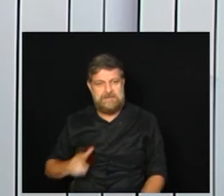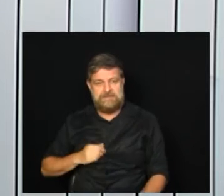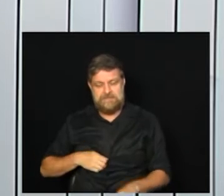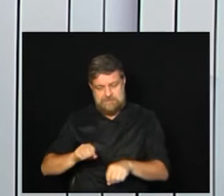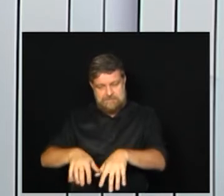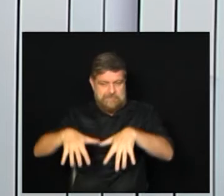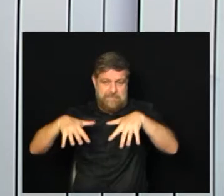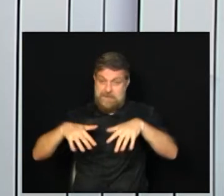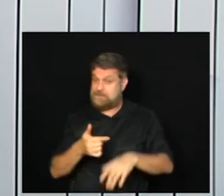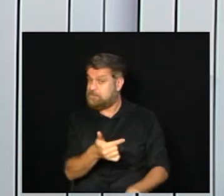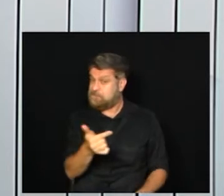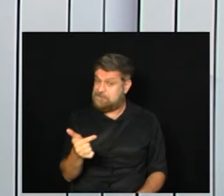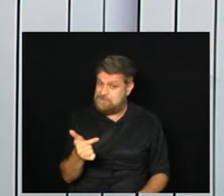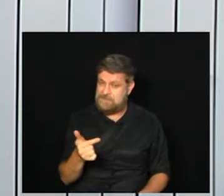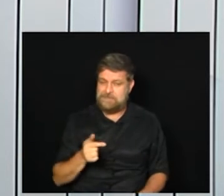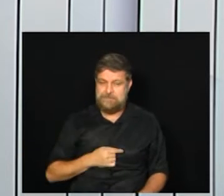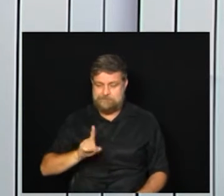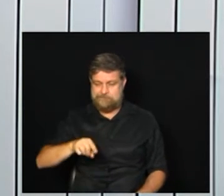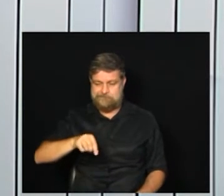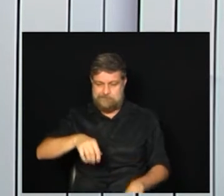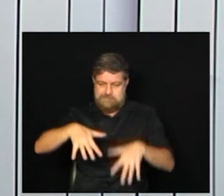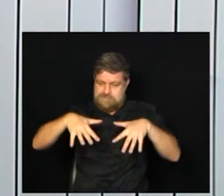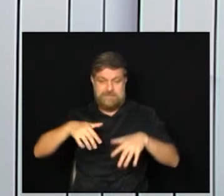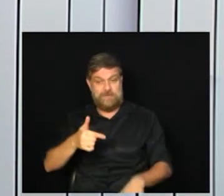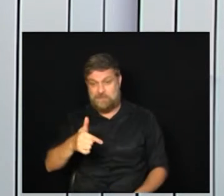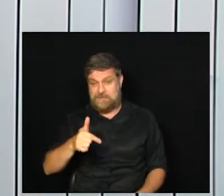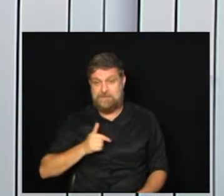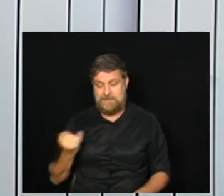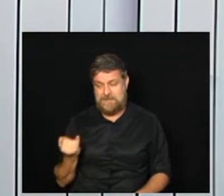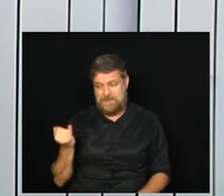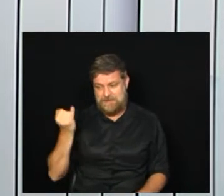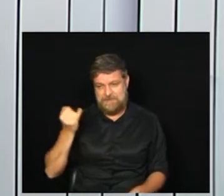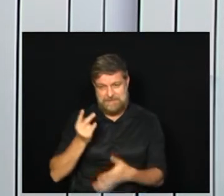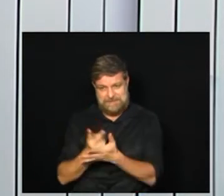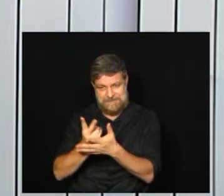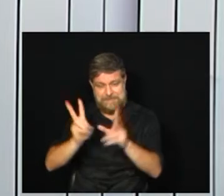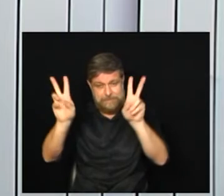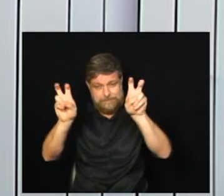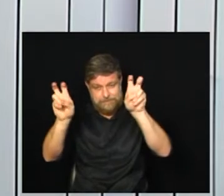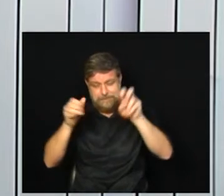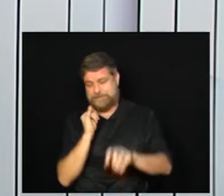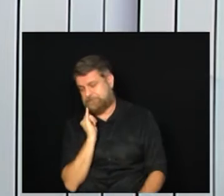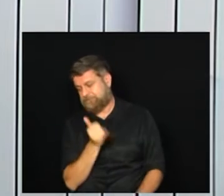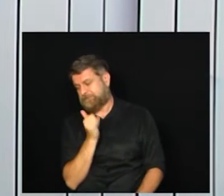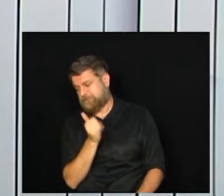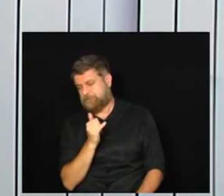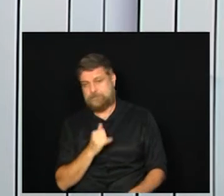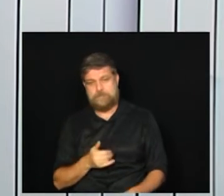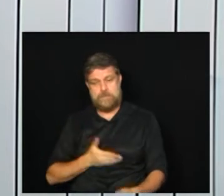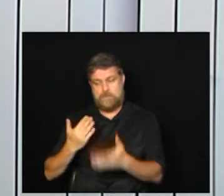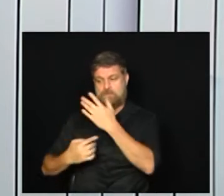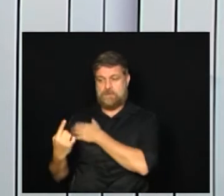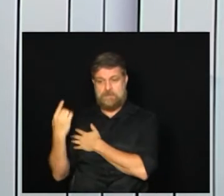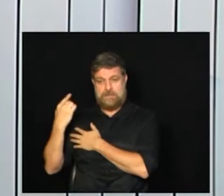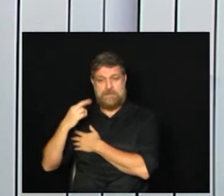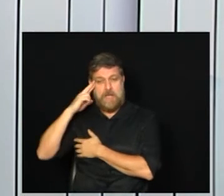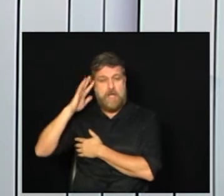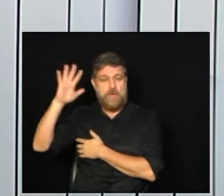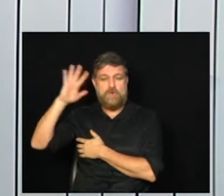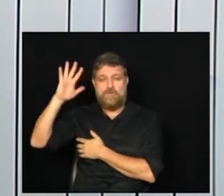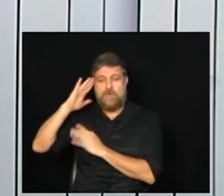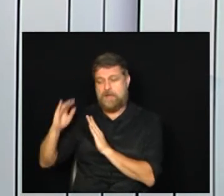que com 30 anos já têm 200, 300, 400 mil em investimentos, né? Que são bem disciplinados e estudam sobre o